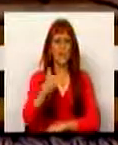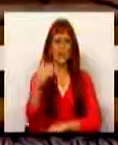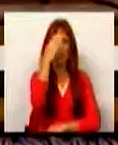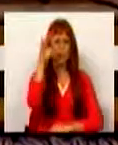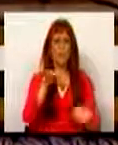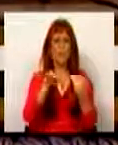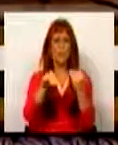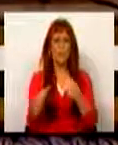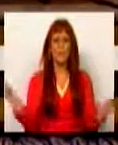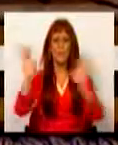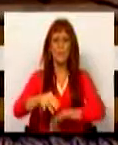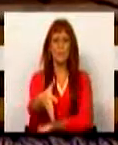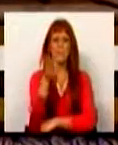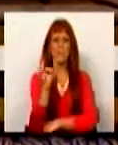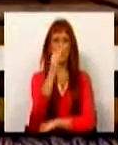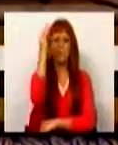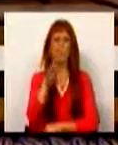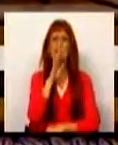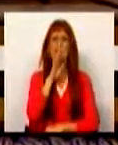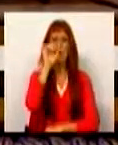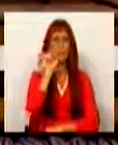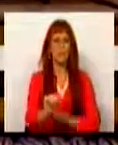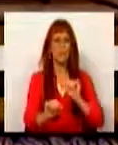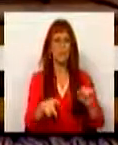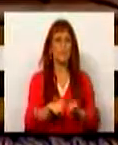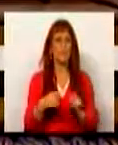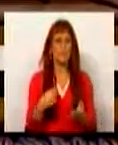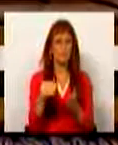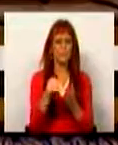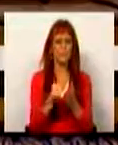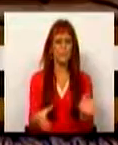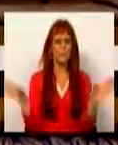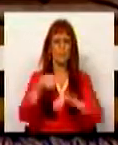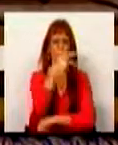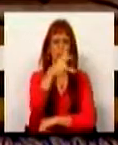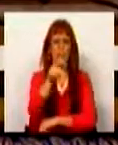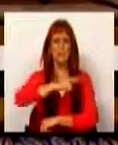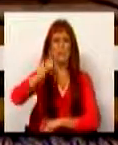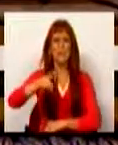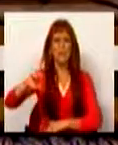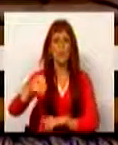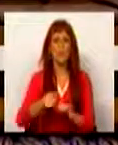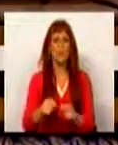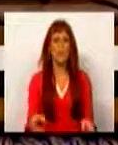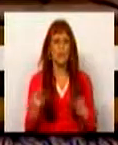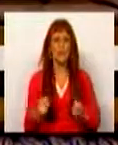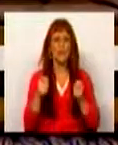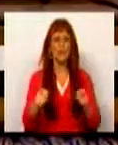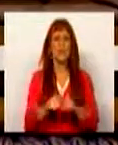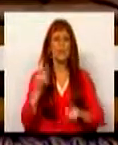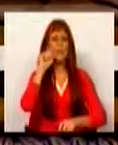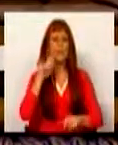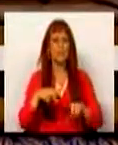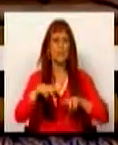na rodovia, mais 14% na ferrovia. Consignámos mais de 100 milhões de euros de novo investimento na